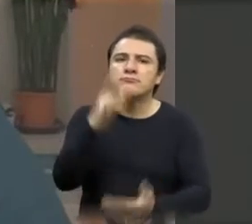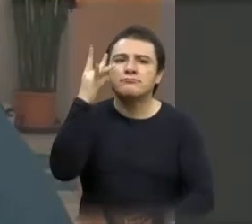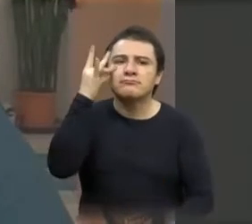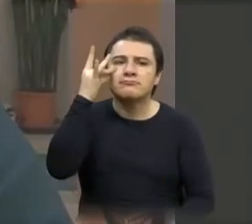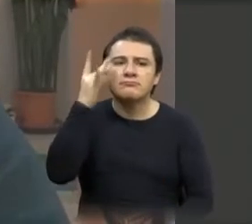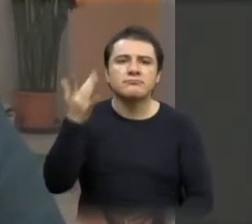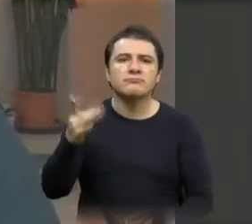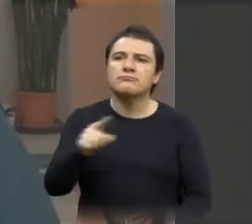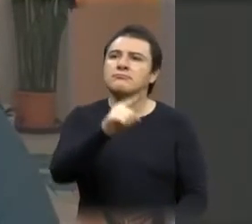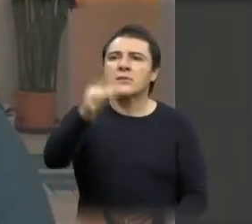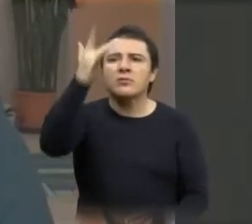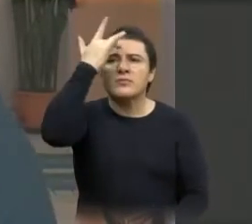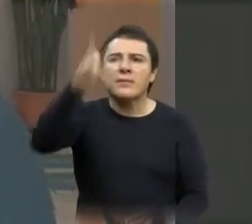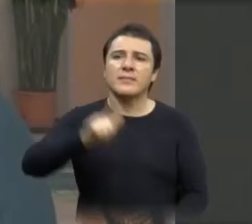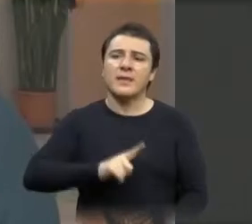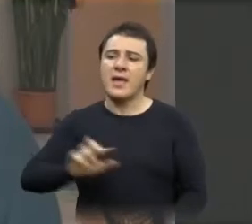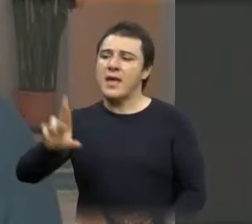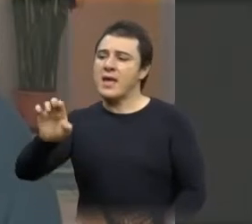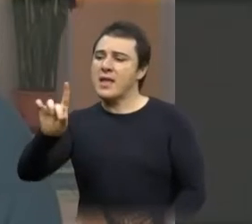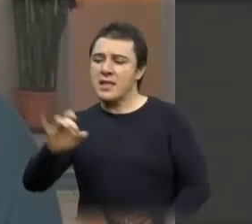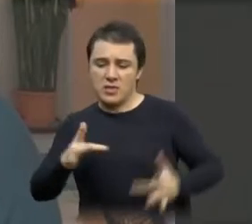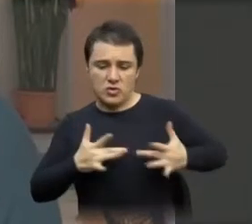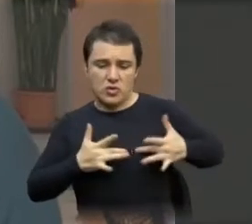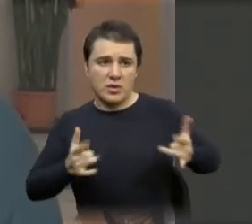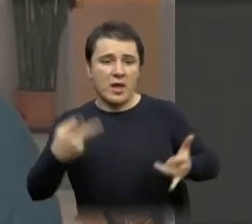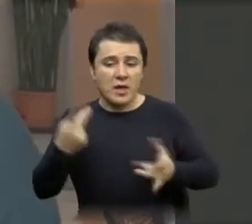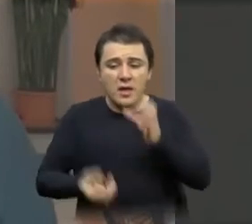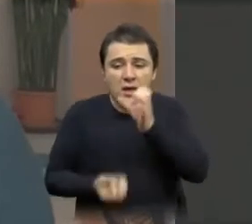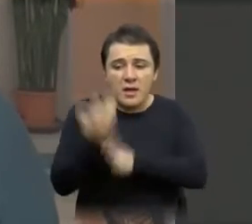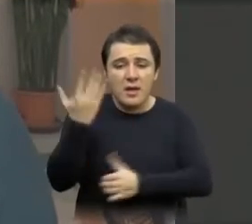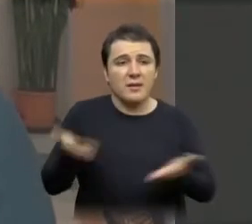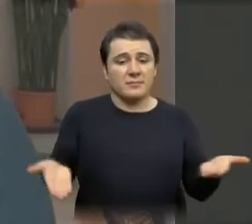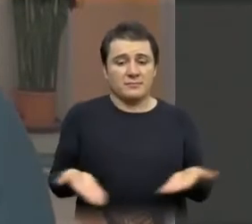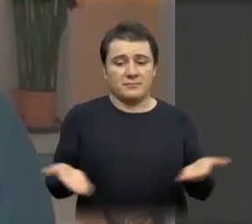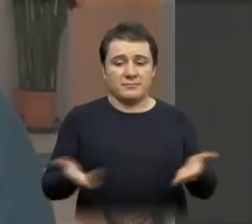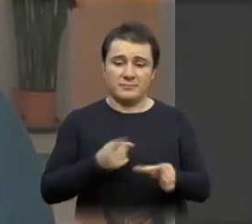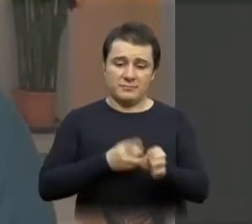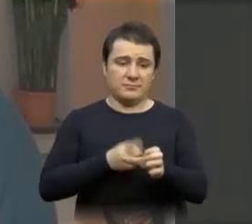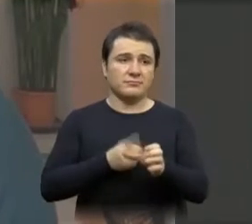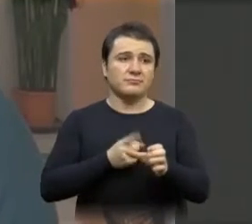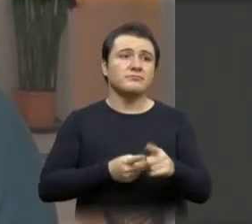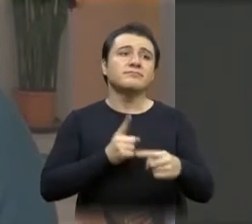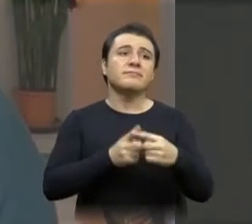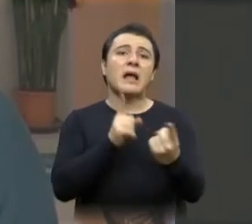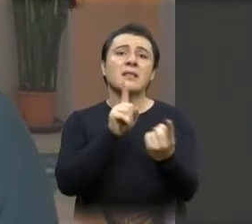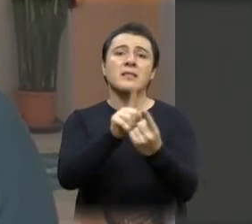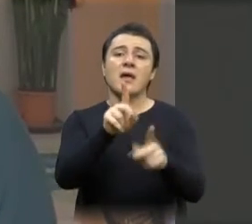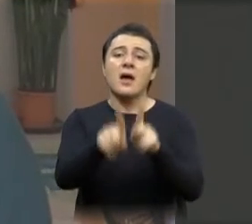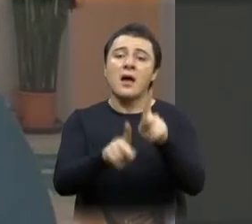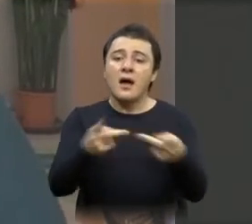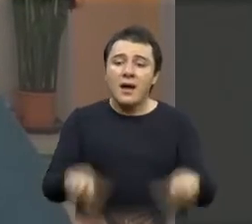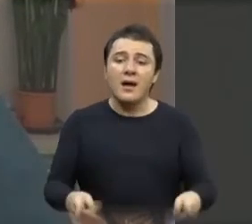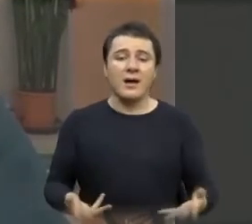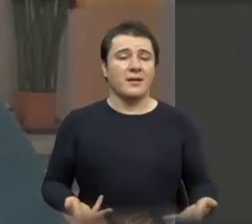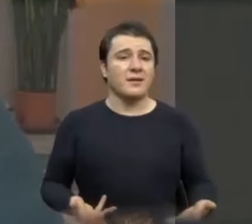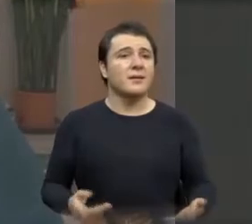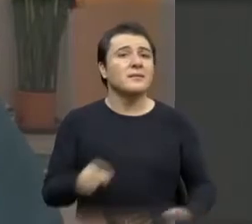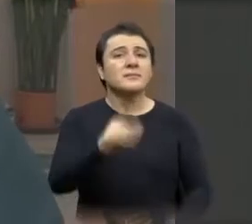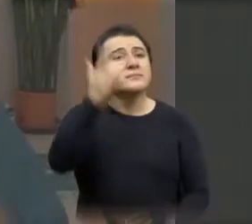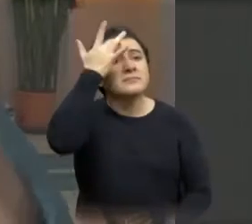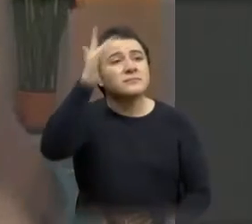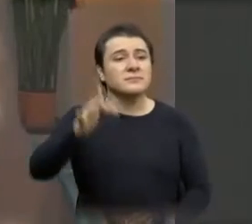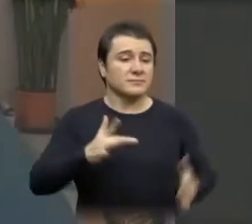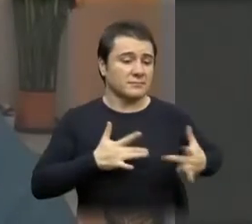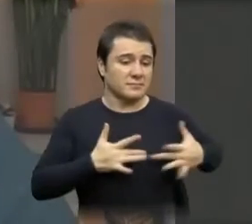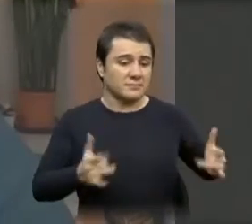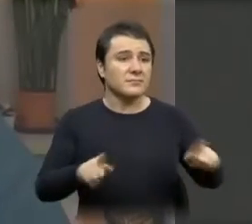não sabem da rede de solidariedade que foi estruturada aqui, nesta cidade, para atender o nosso povo. Não sabem da